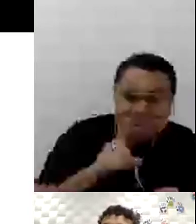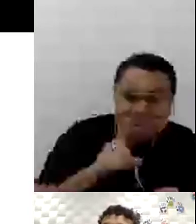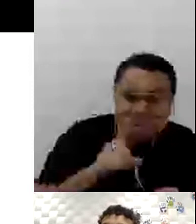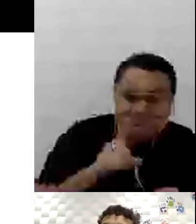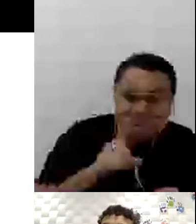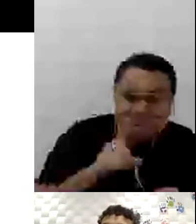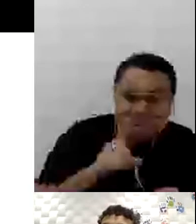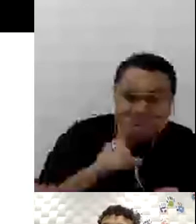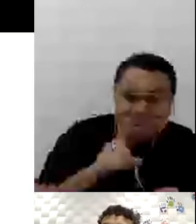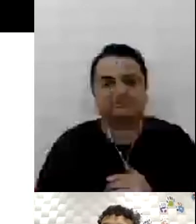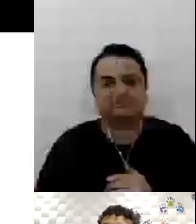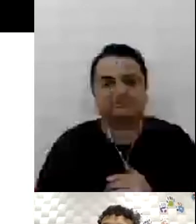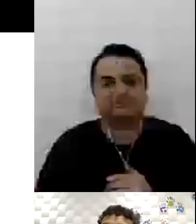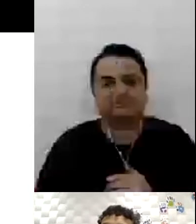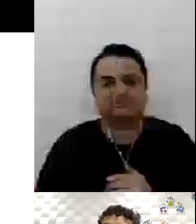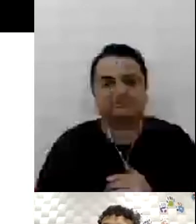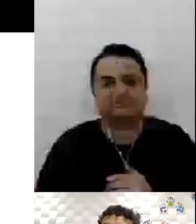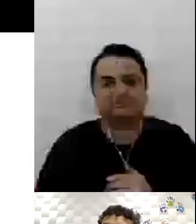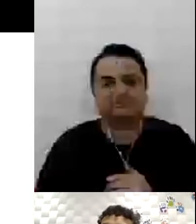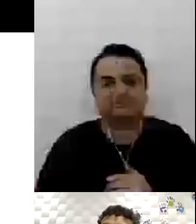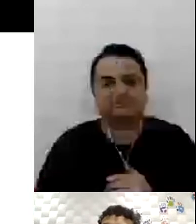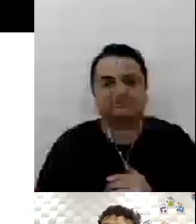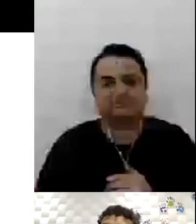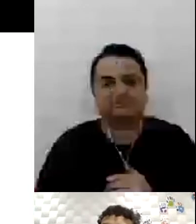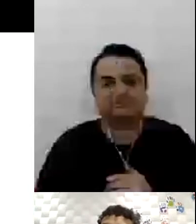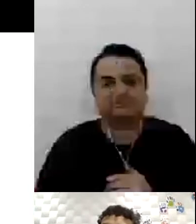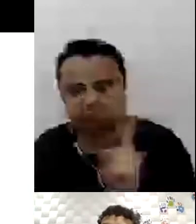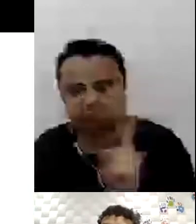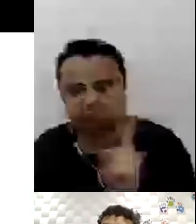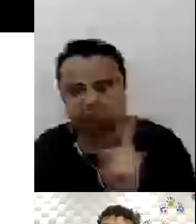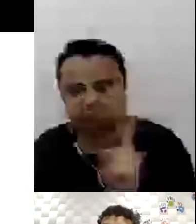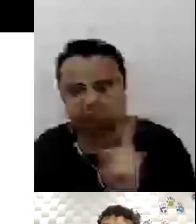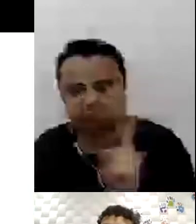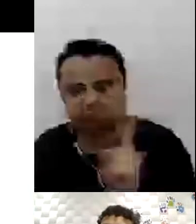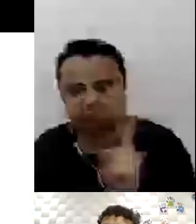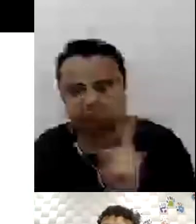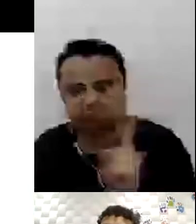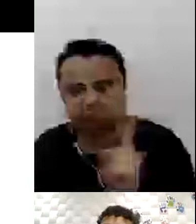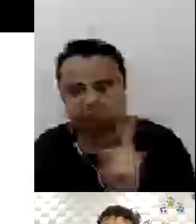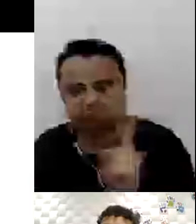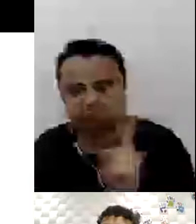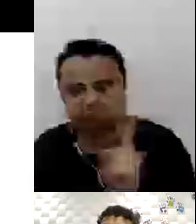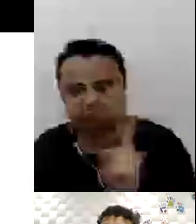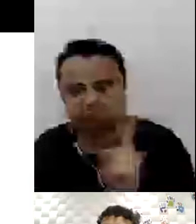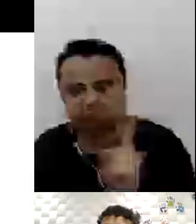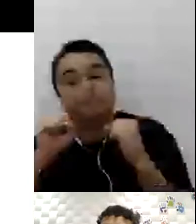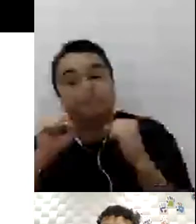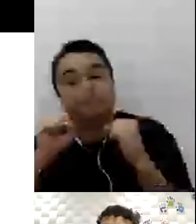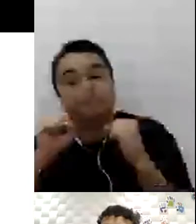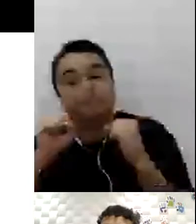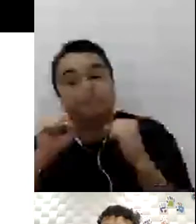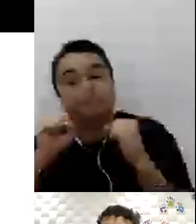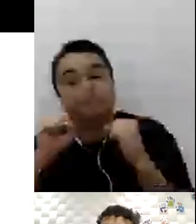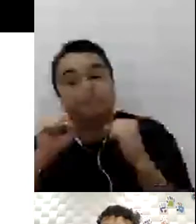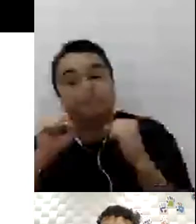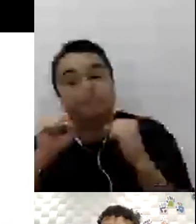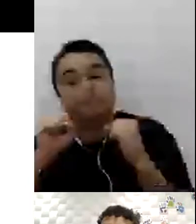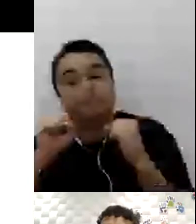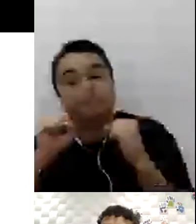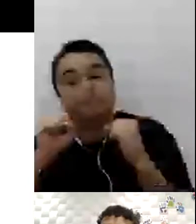possível. Mas não só isso, né, o nosso processamento de dados ele pode ser feito posteriormente de diversas